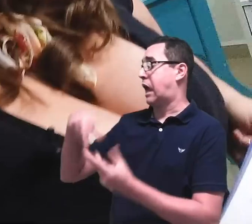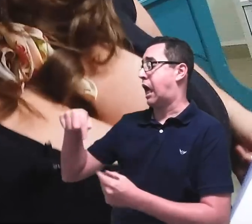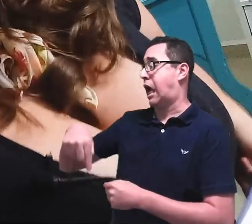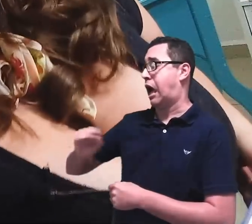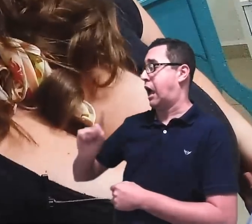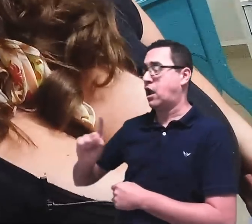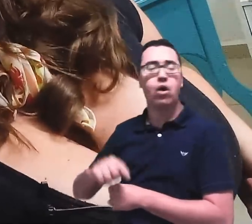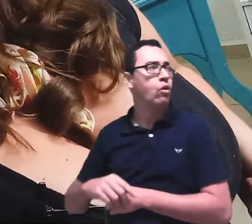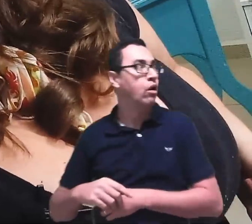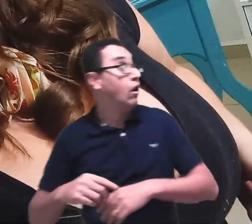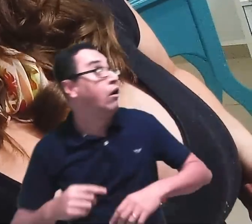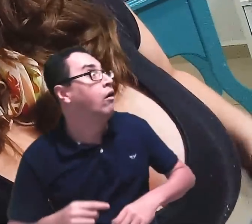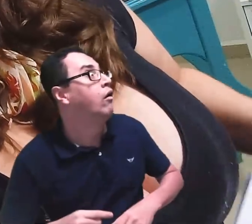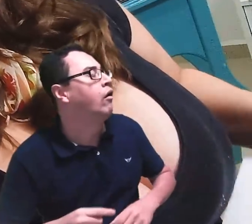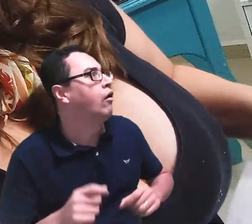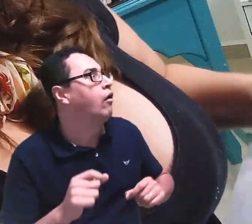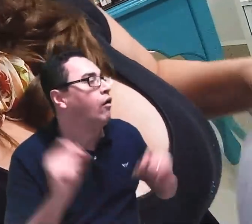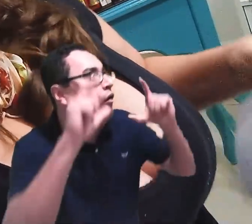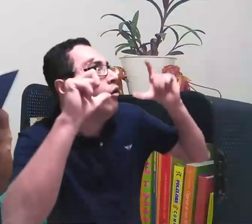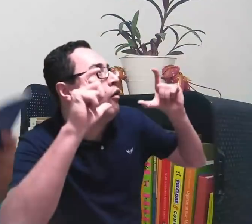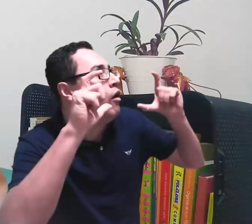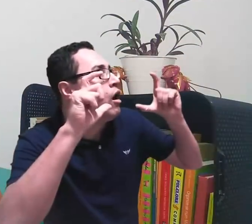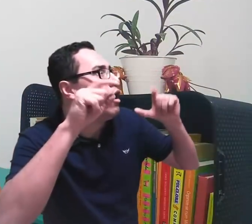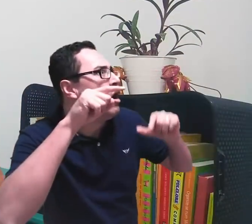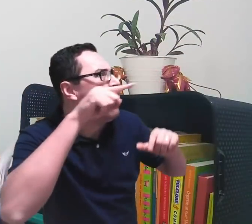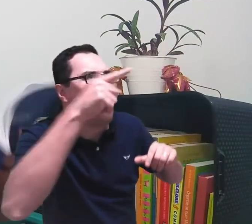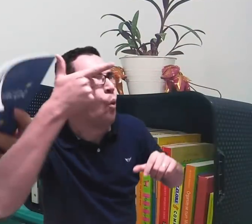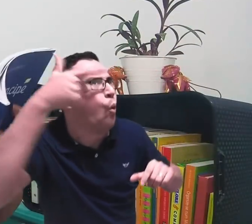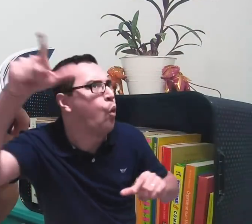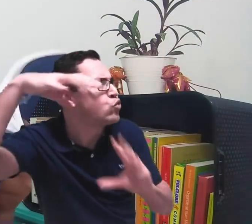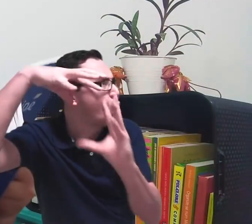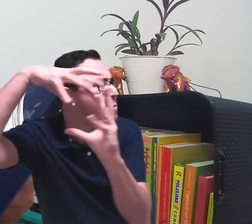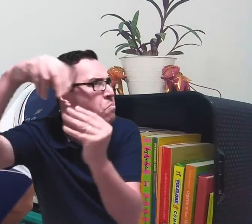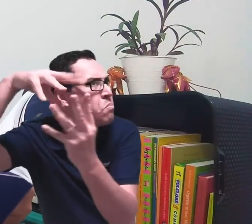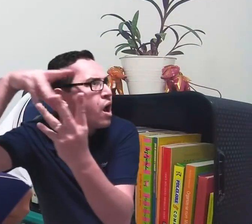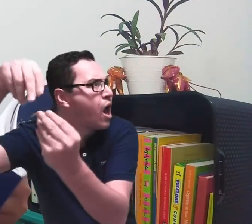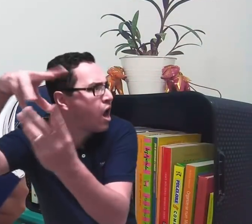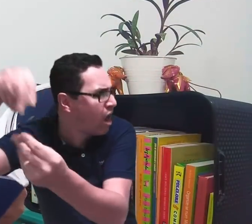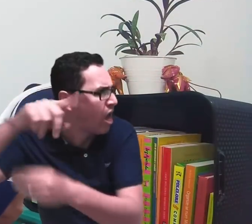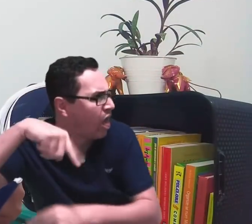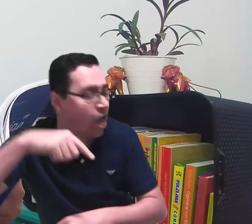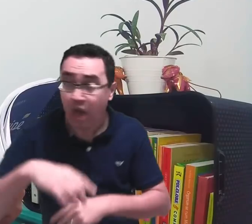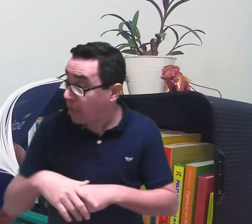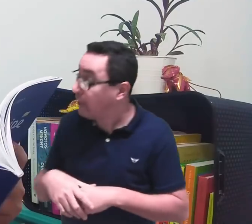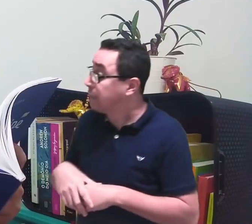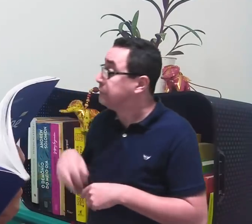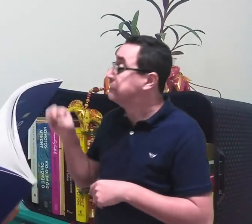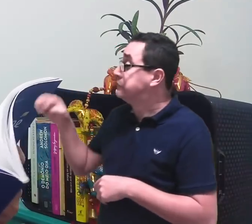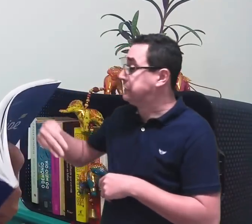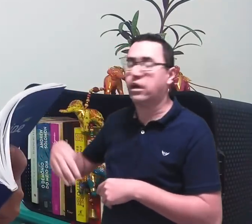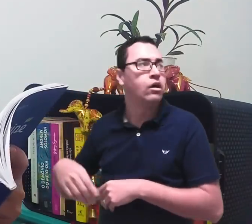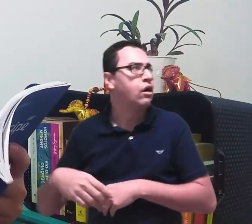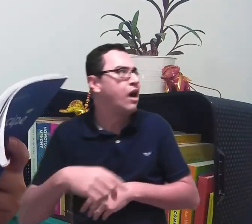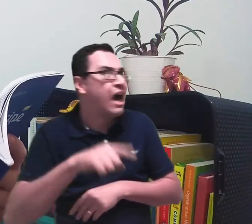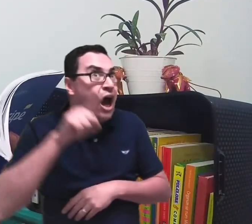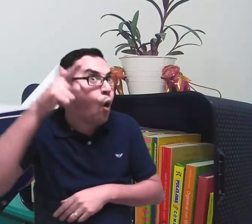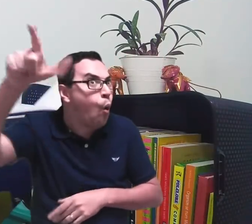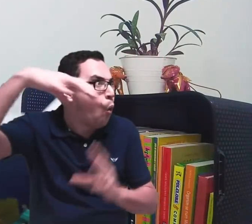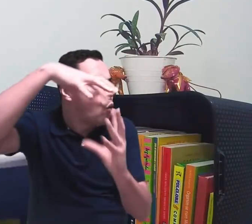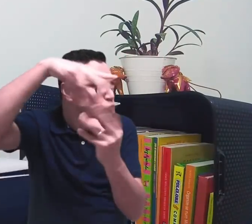intrigada. Em outro planeta? Sim! Há caçadores nesse outro